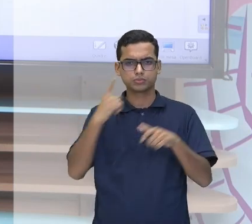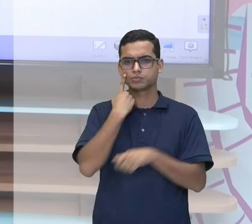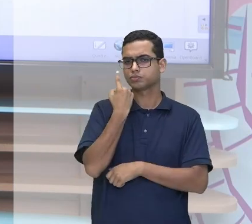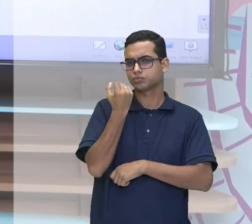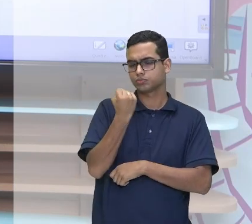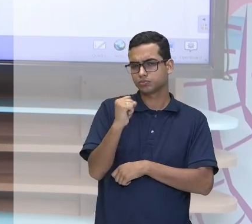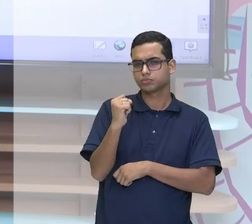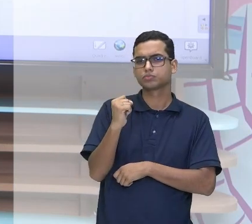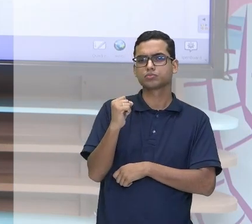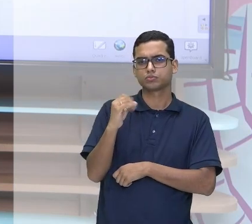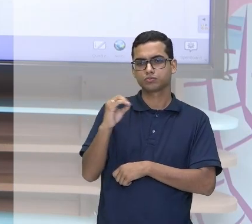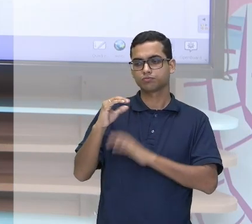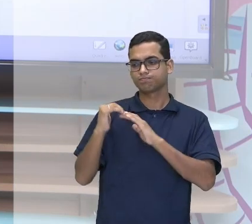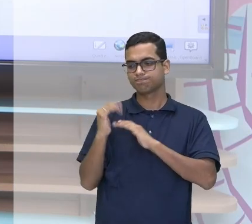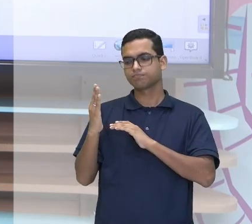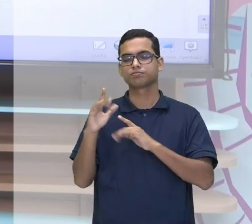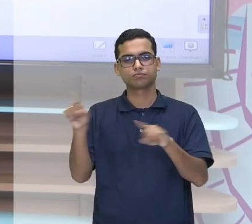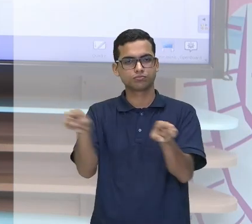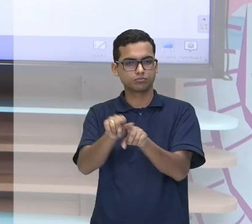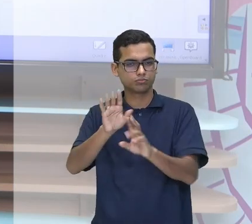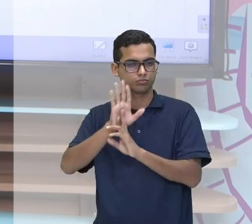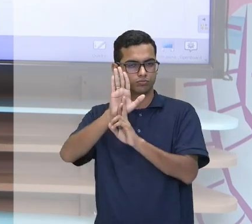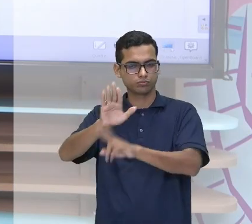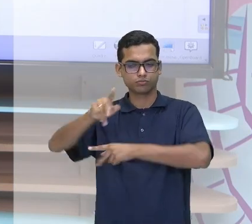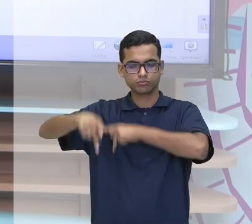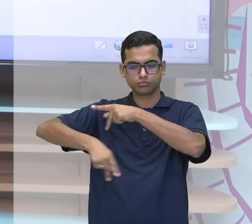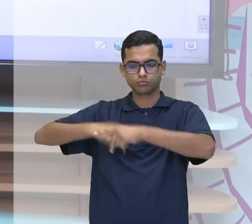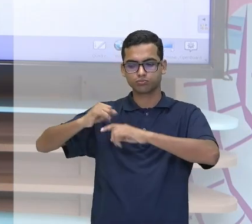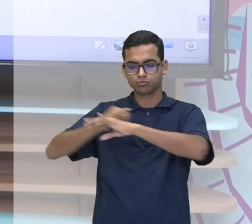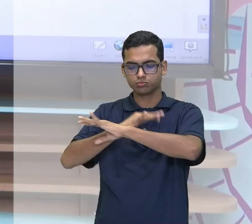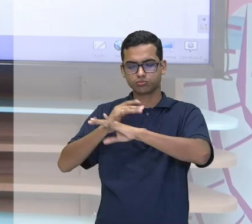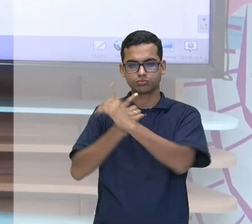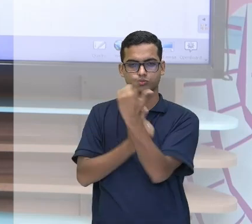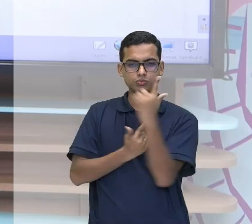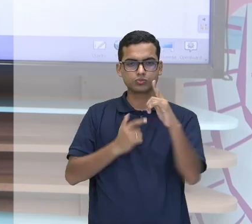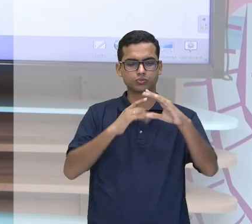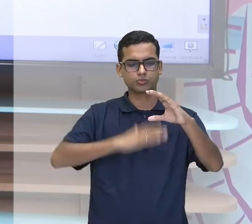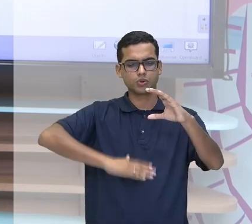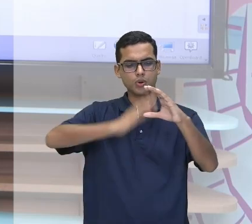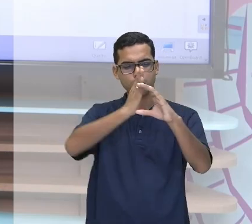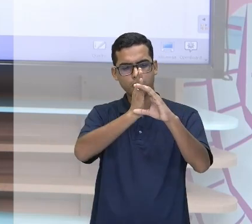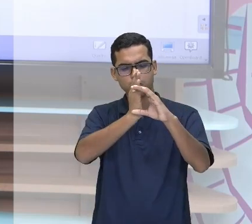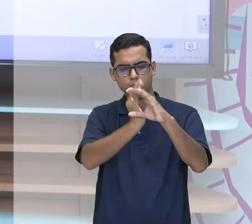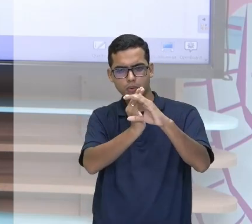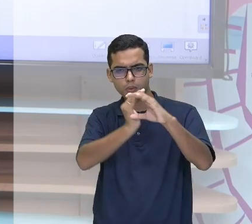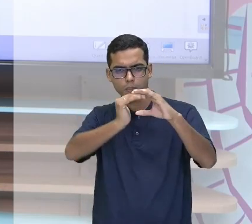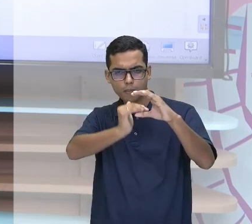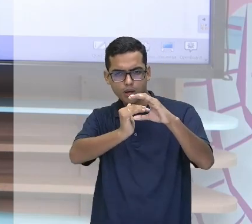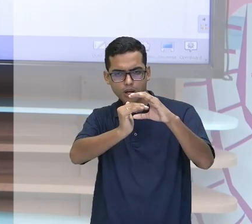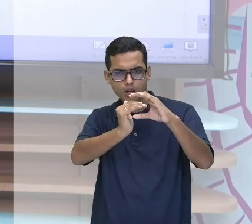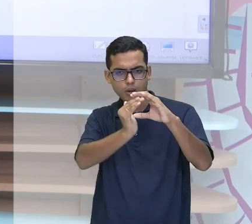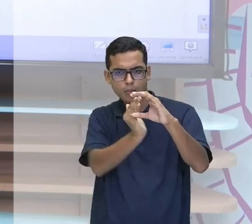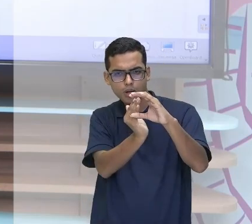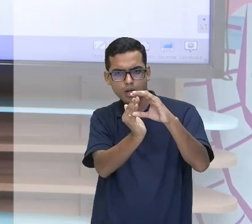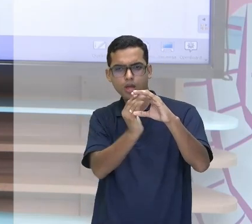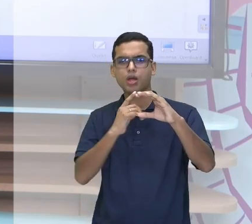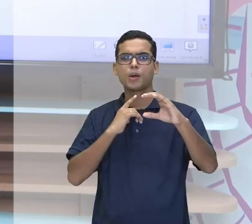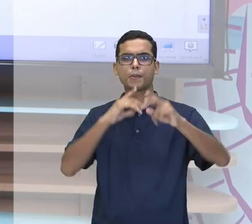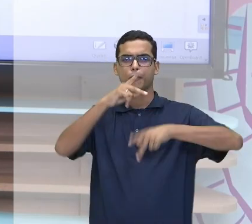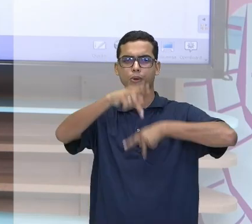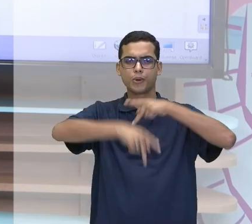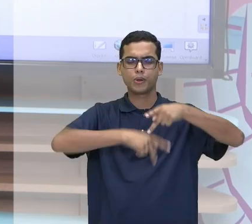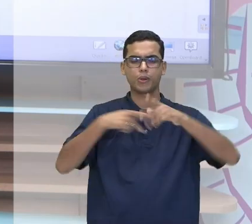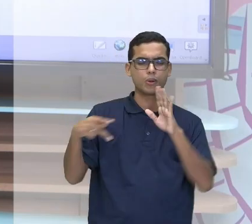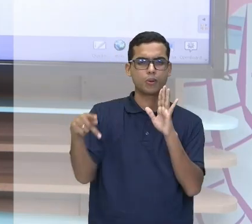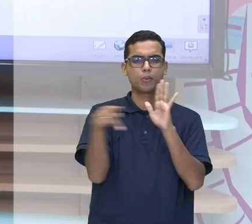da população representada pela população urbana e a outra parte ali, a população rural. Então, eu já posso inserir